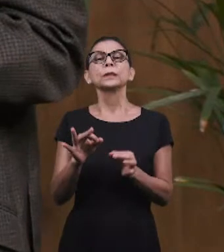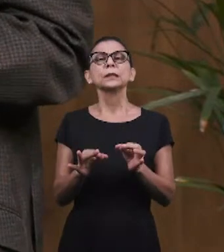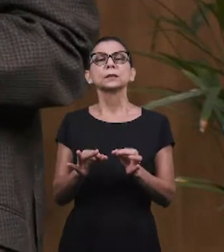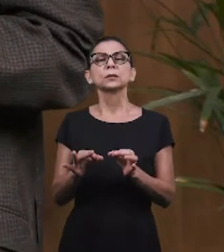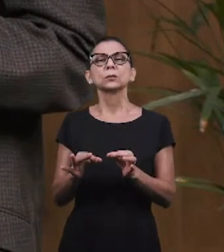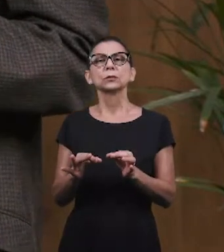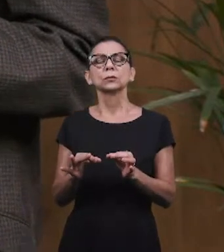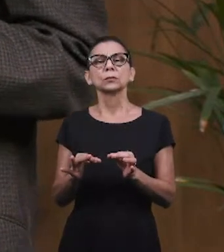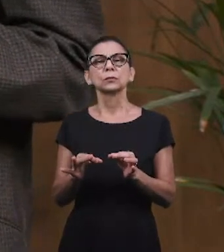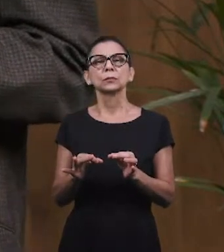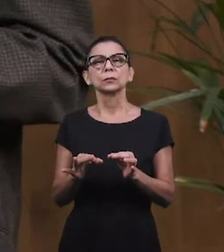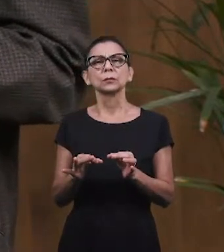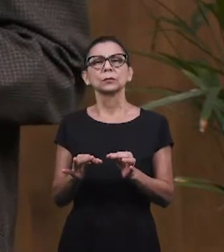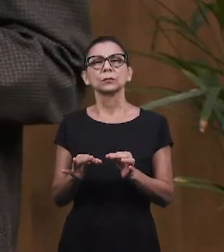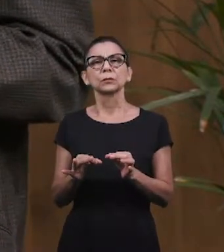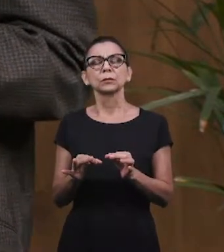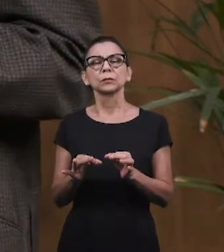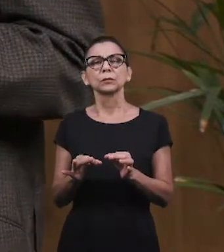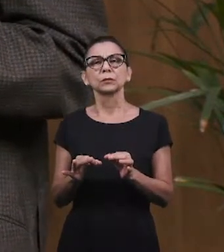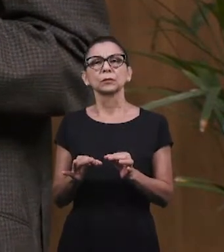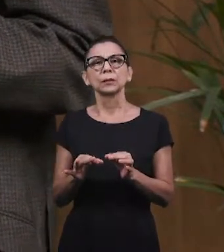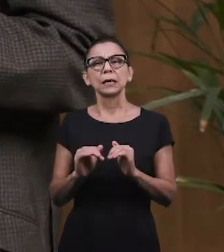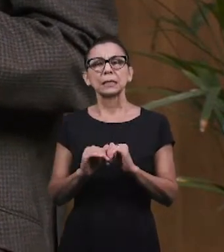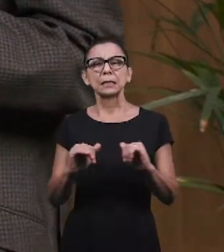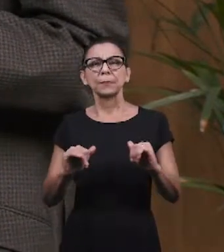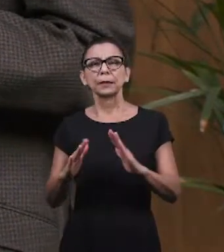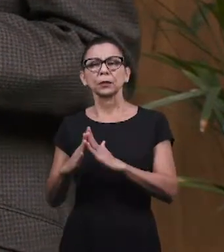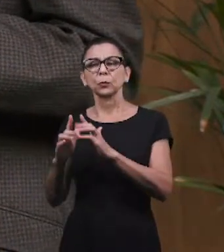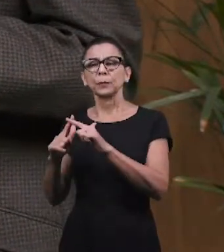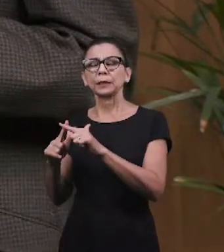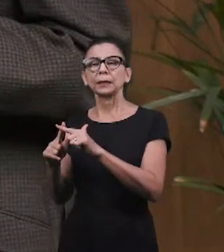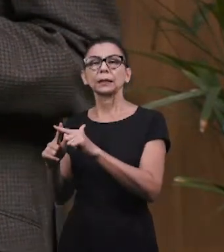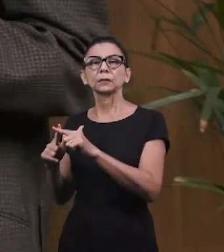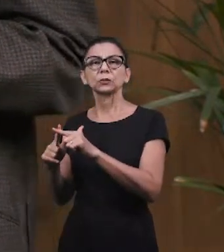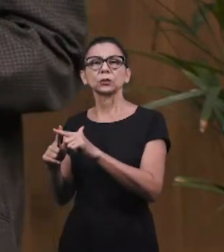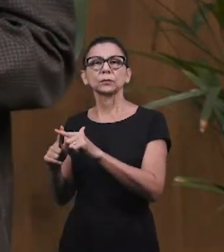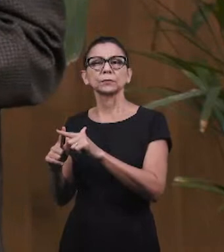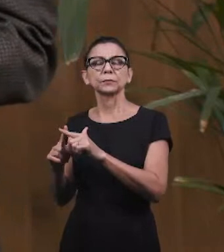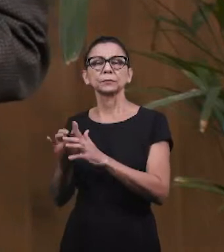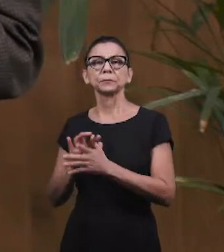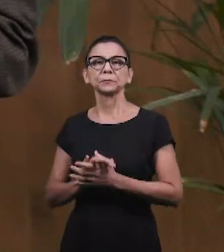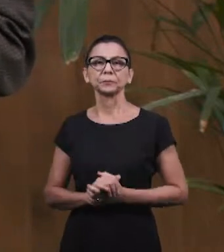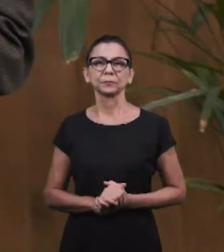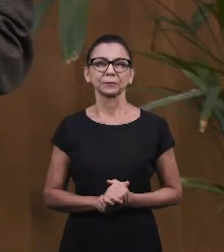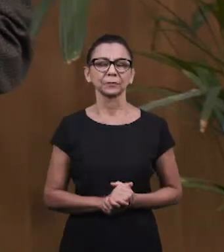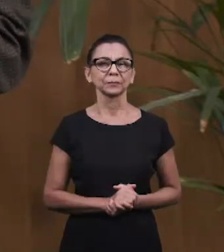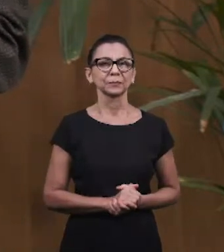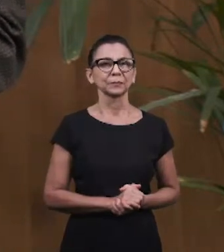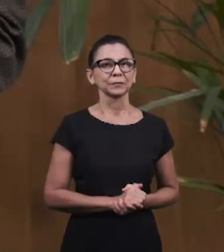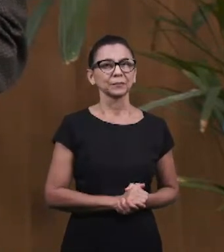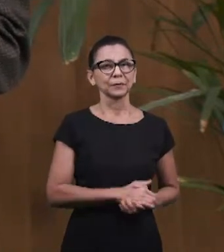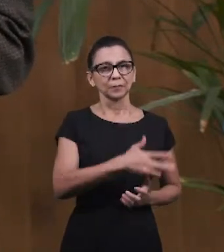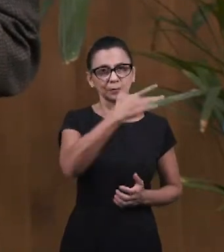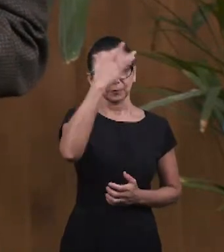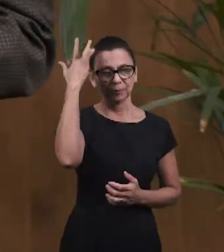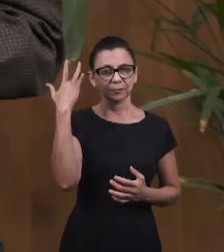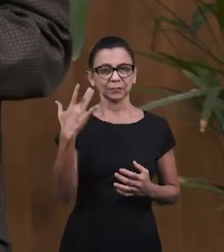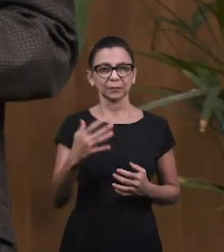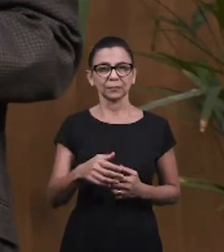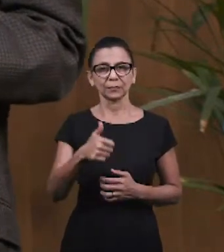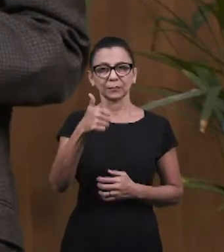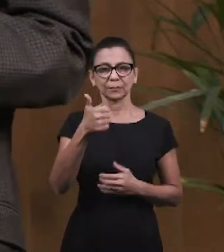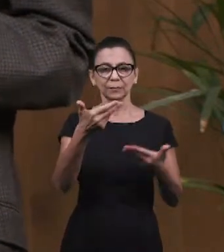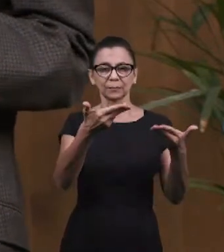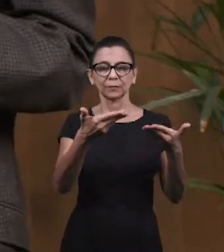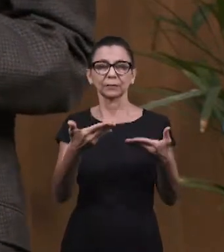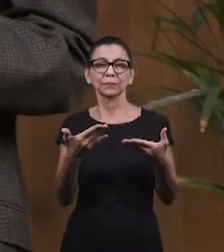igreja que foi convidada, ou seja, para aqueles que receberam o primeiro convite? Então